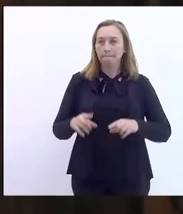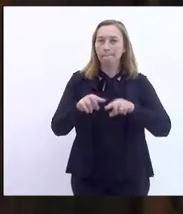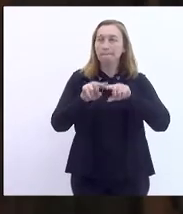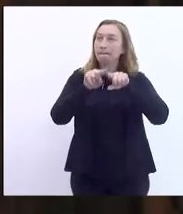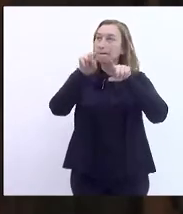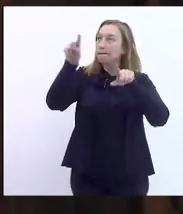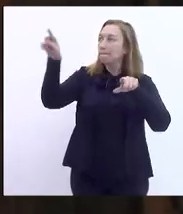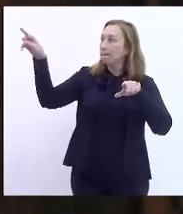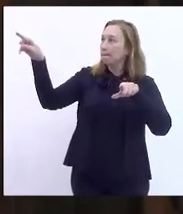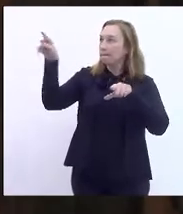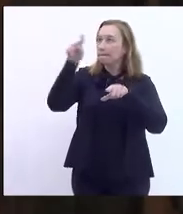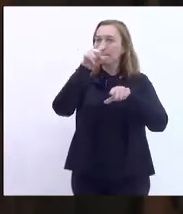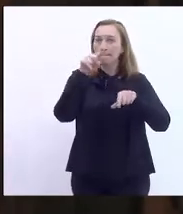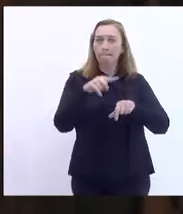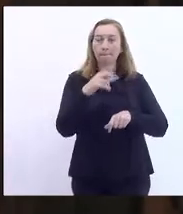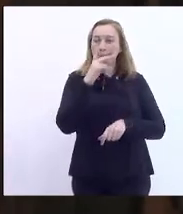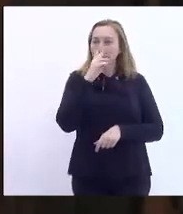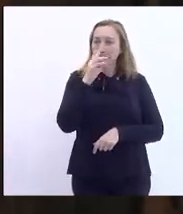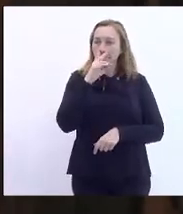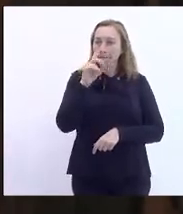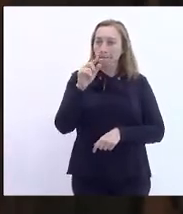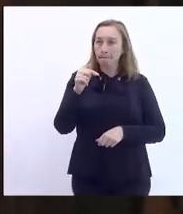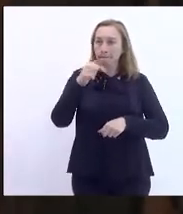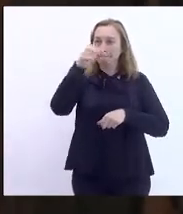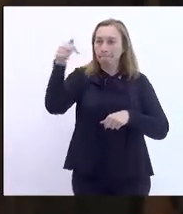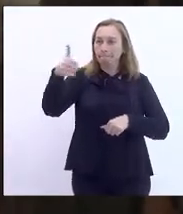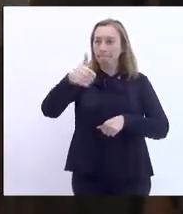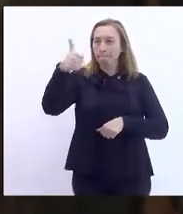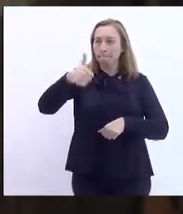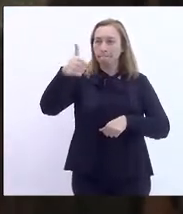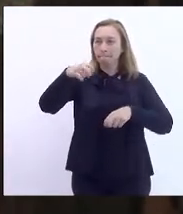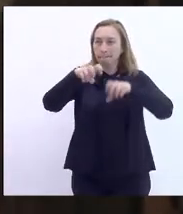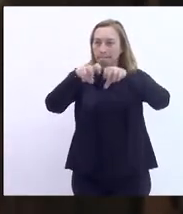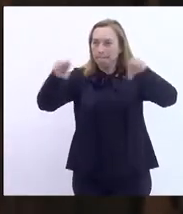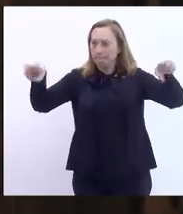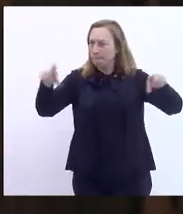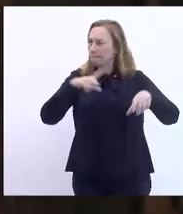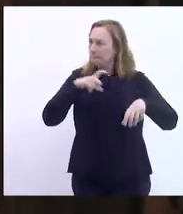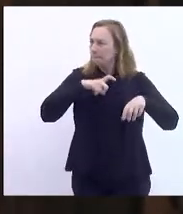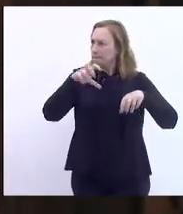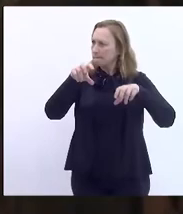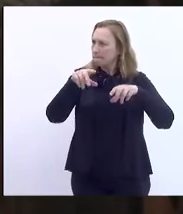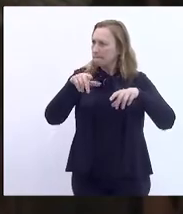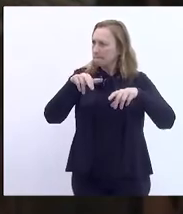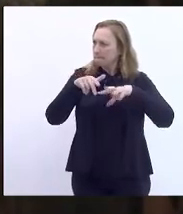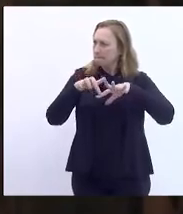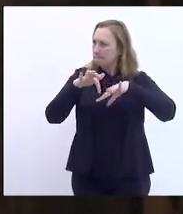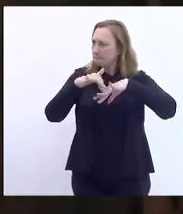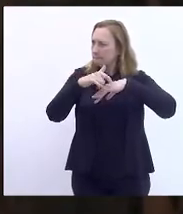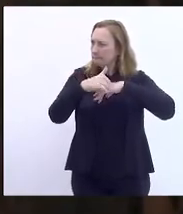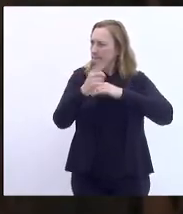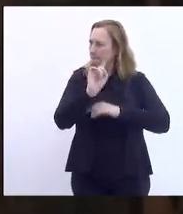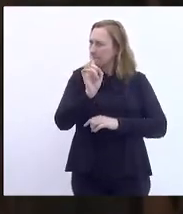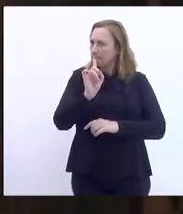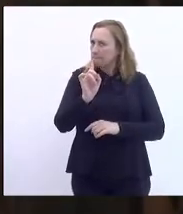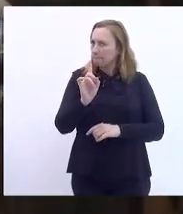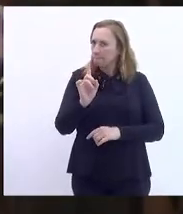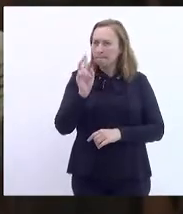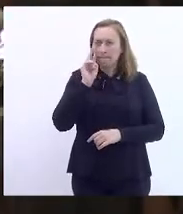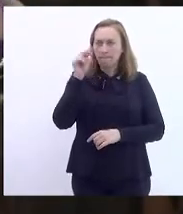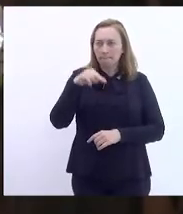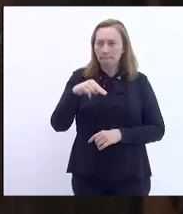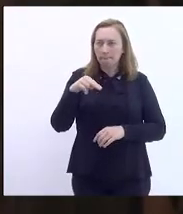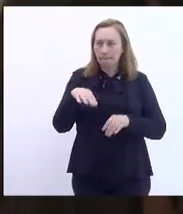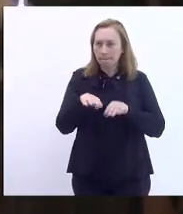essas aqui me parece que quem tá ali na primeira fila porque não tem escadinha assim não né só